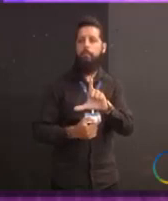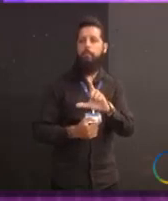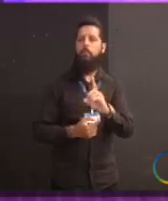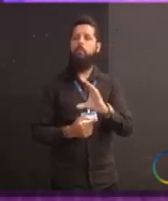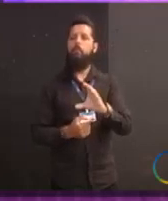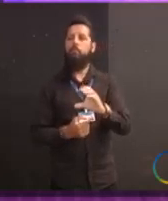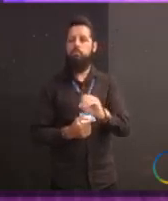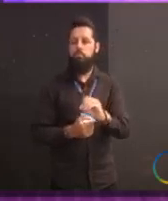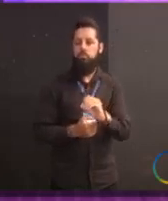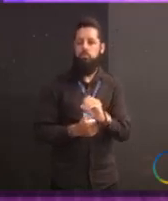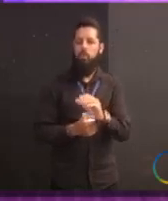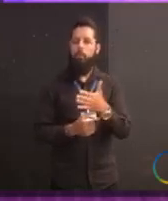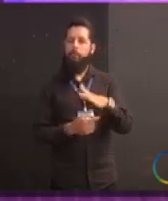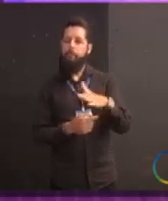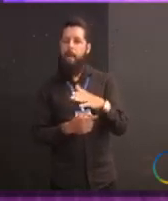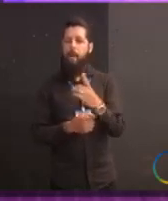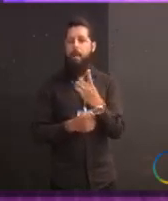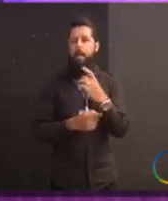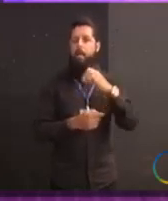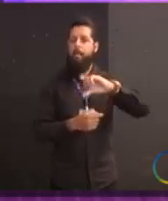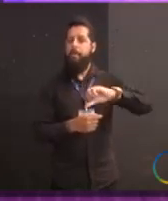o contexto.